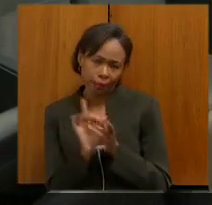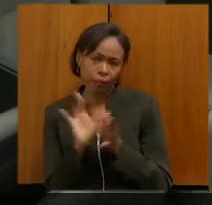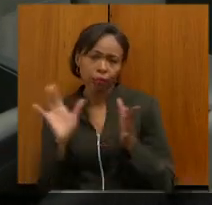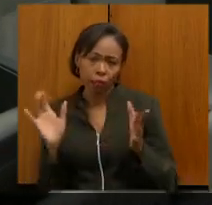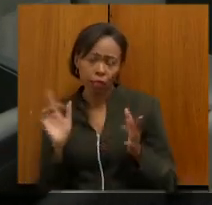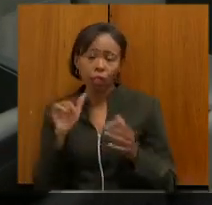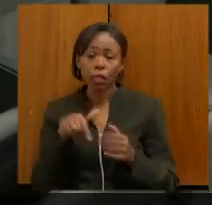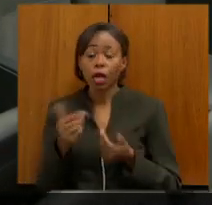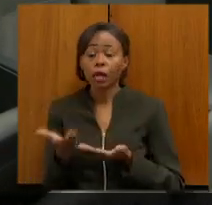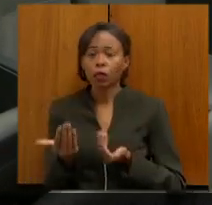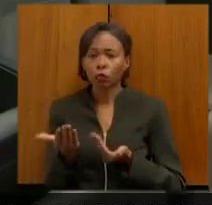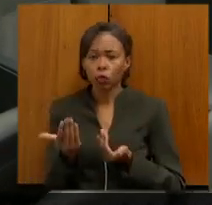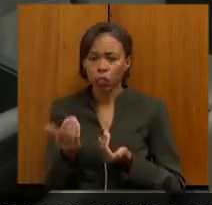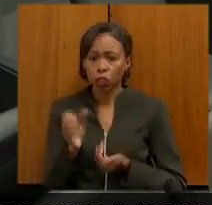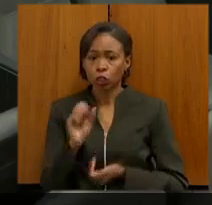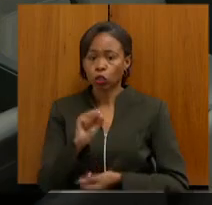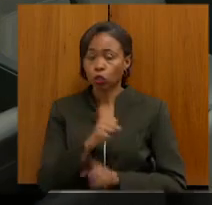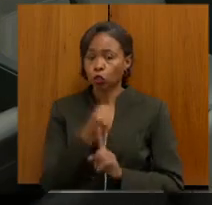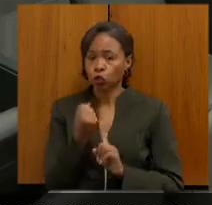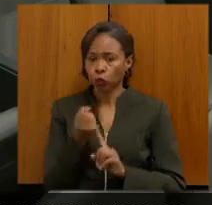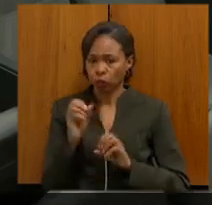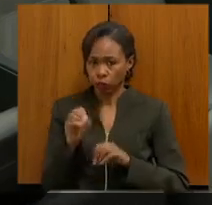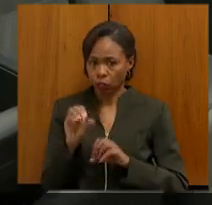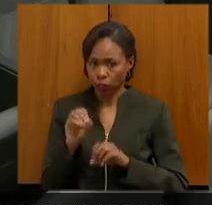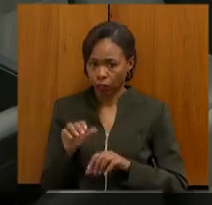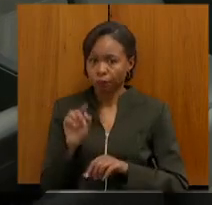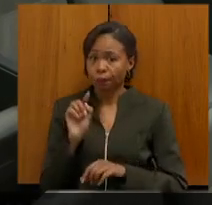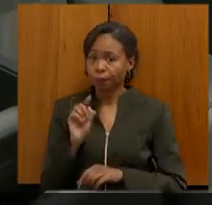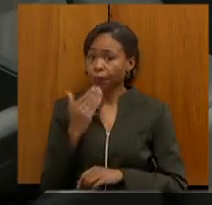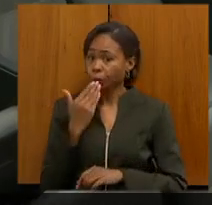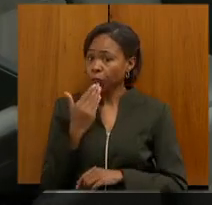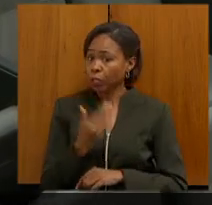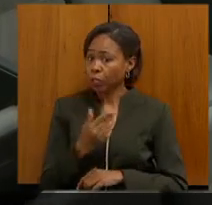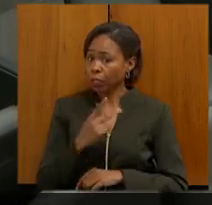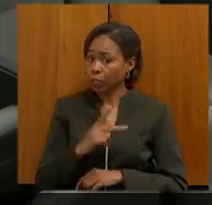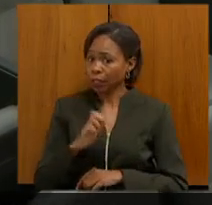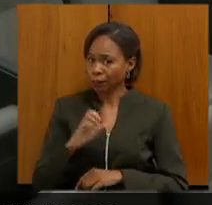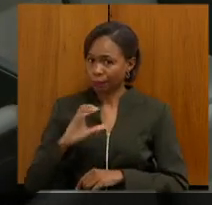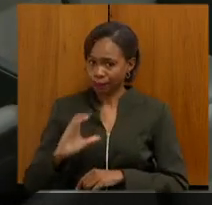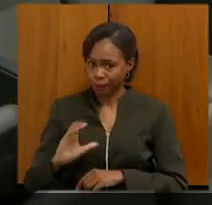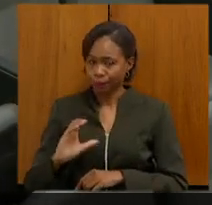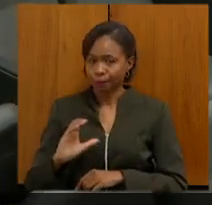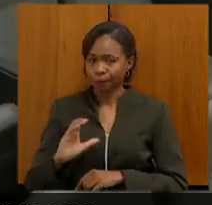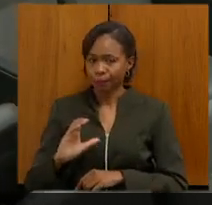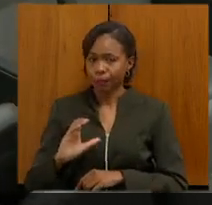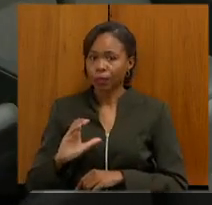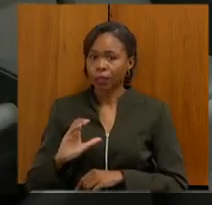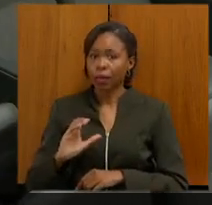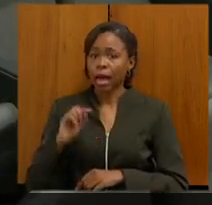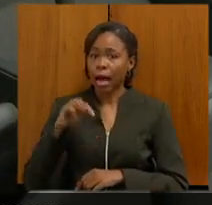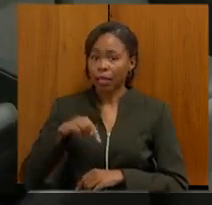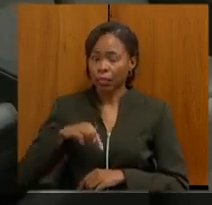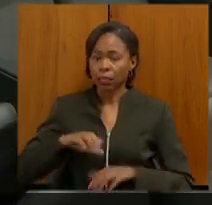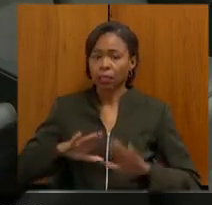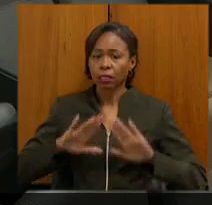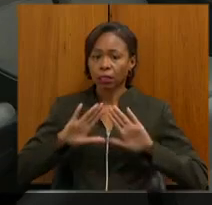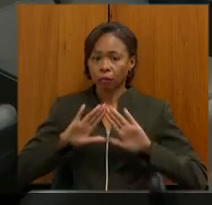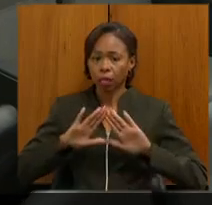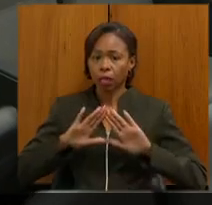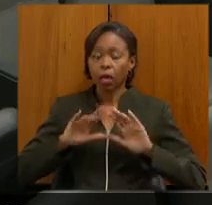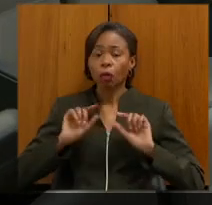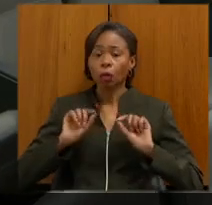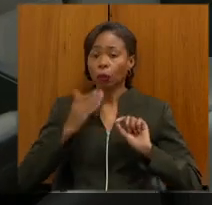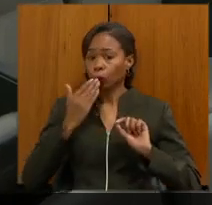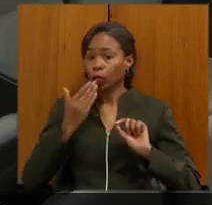aqui reivindicando né que na aprovação da PEC o que tramita aqui na casa